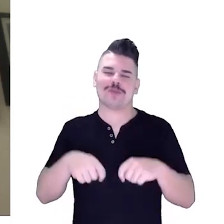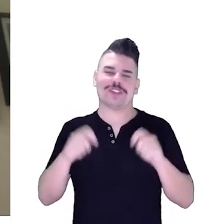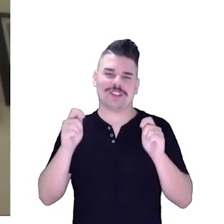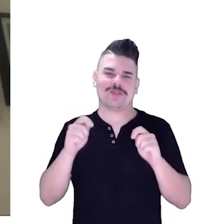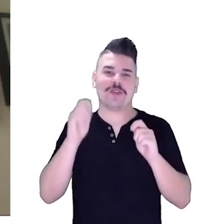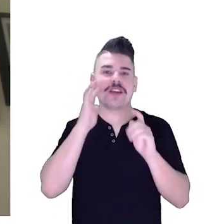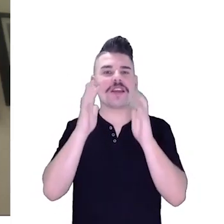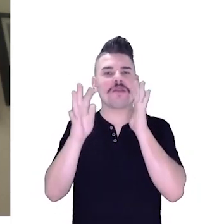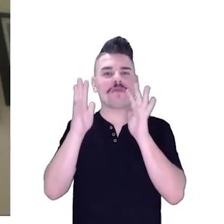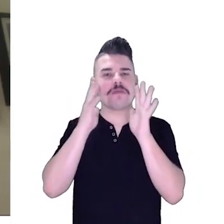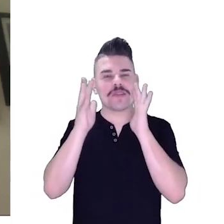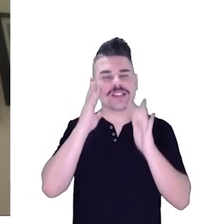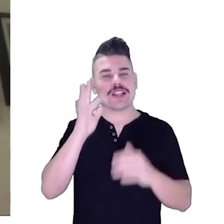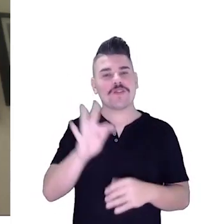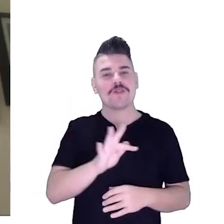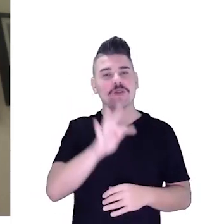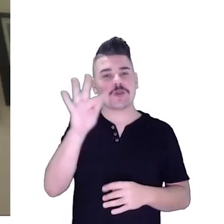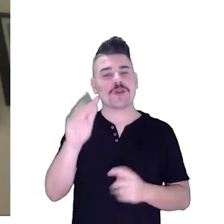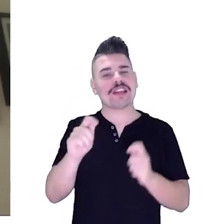né,